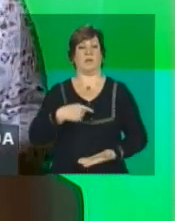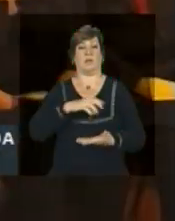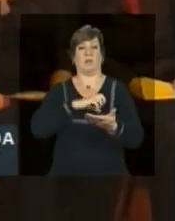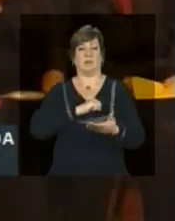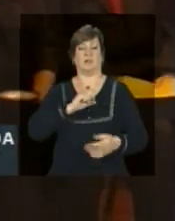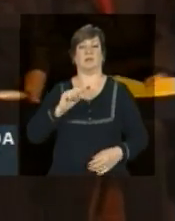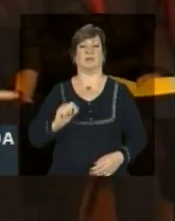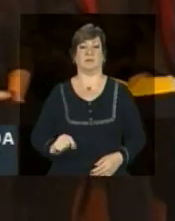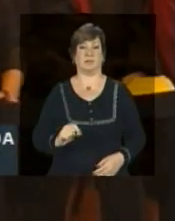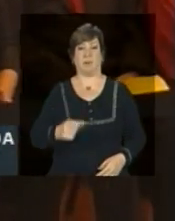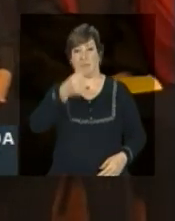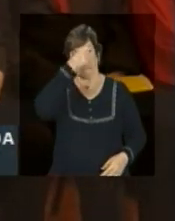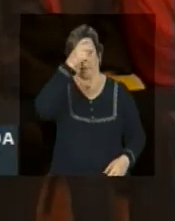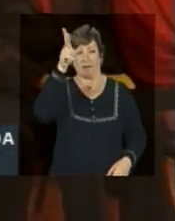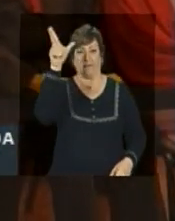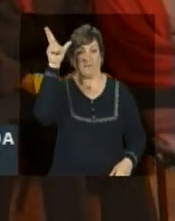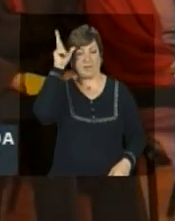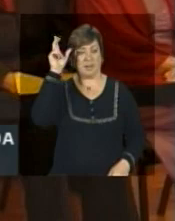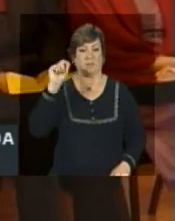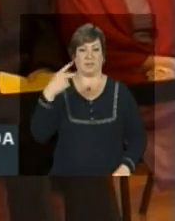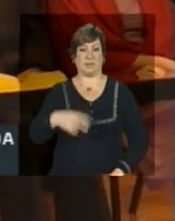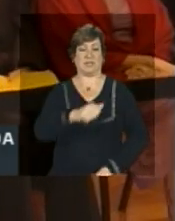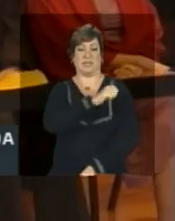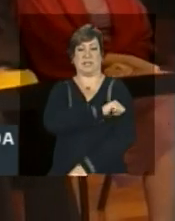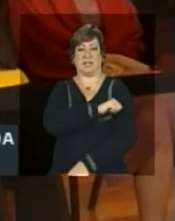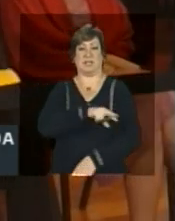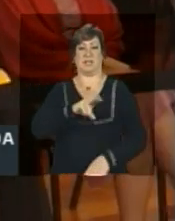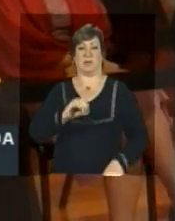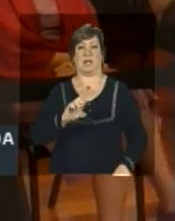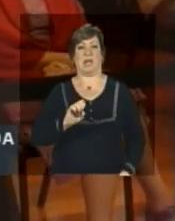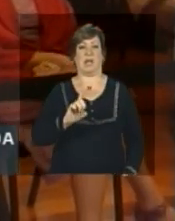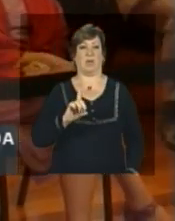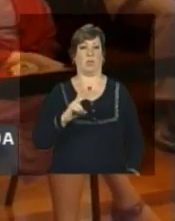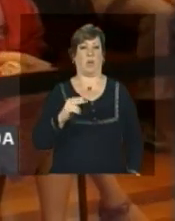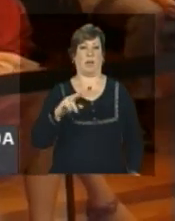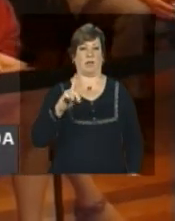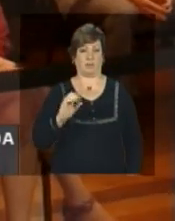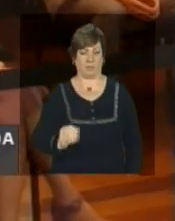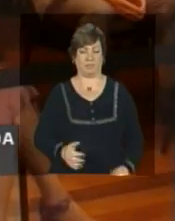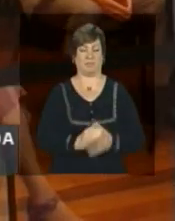querido prefeito do Rio de Janeiro, Eduardo Paes.